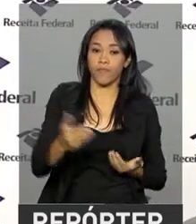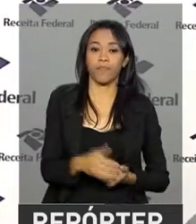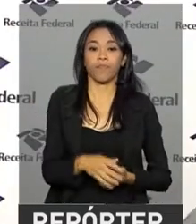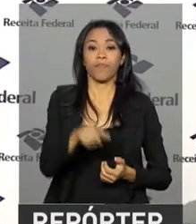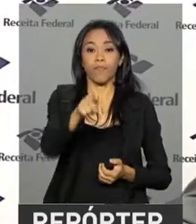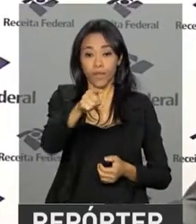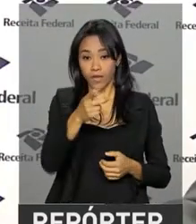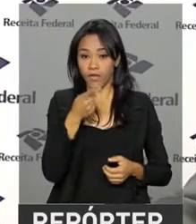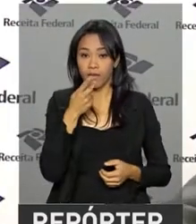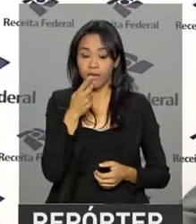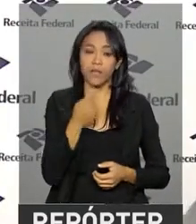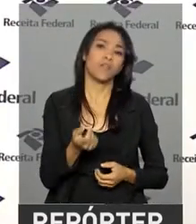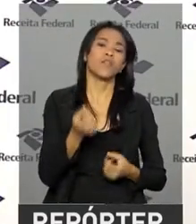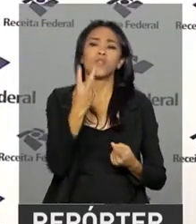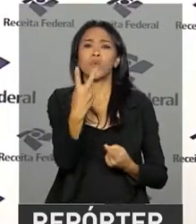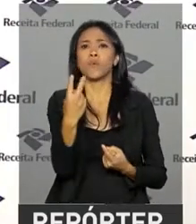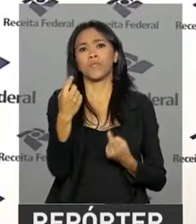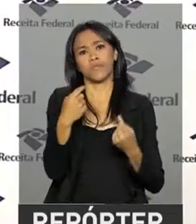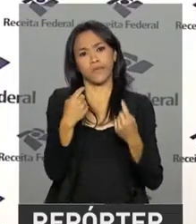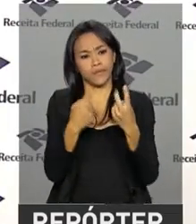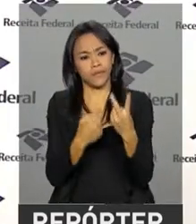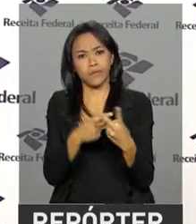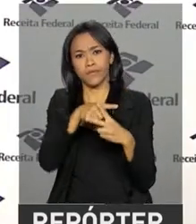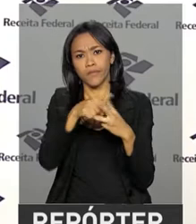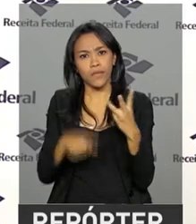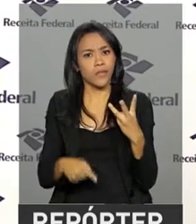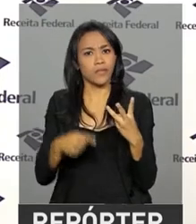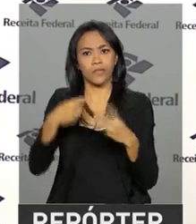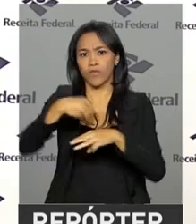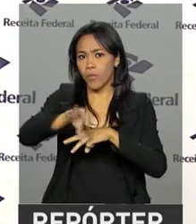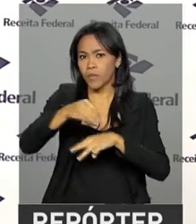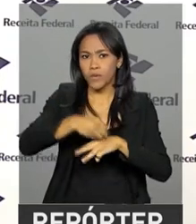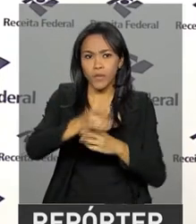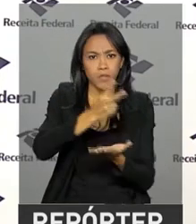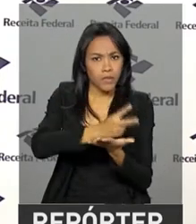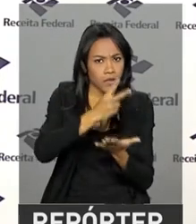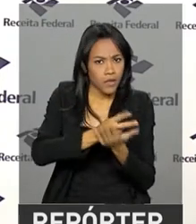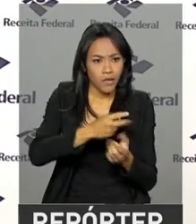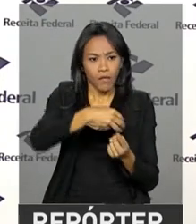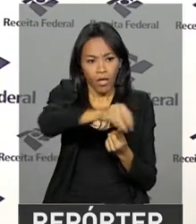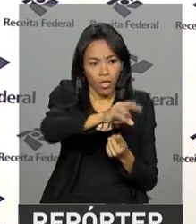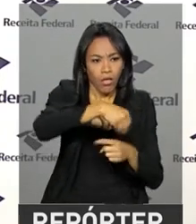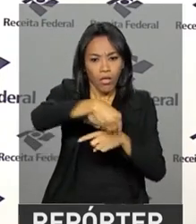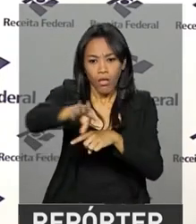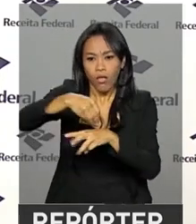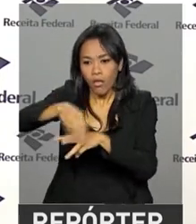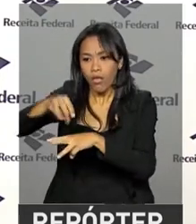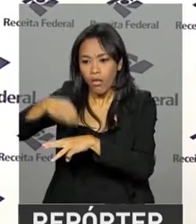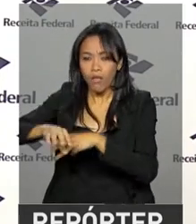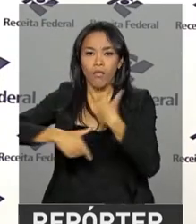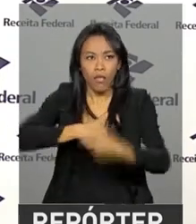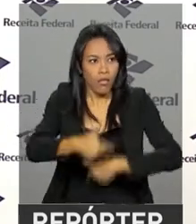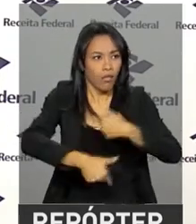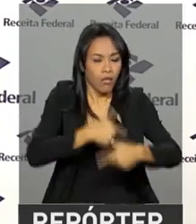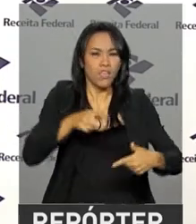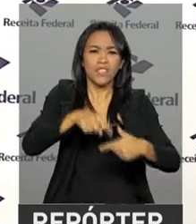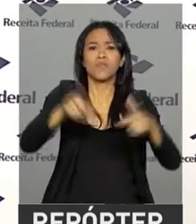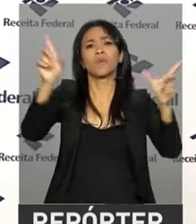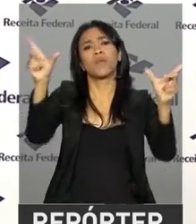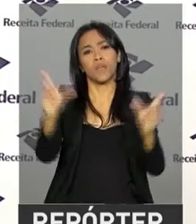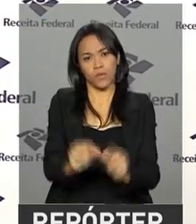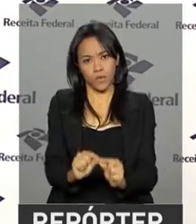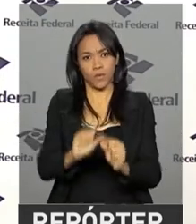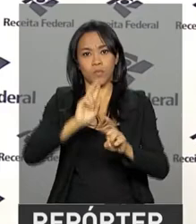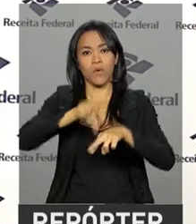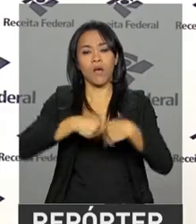informação para 23 órgãos ao mesmo tempo tudo isso passa a ser eliminado por conta da implantação